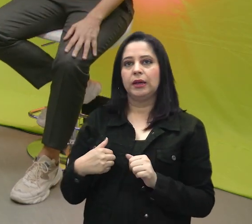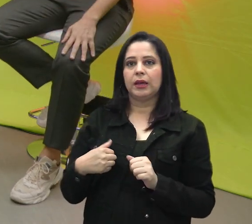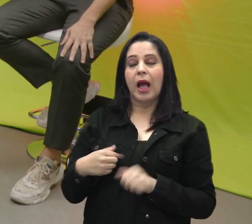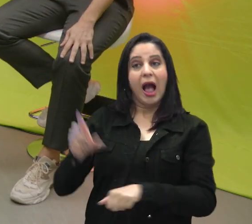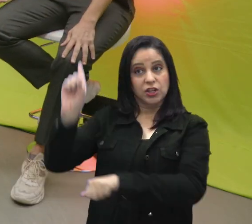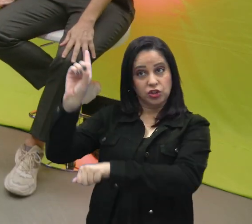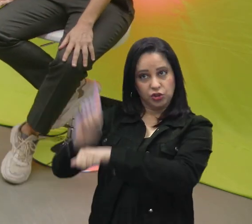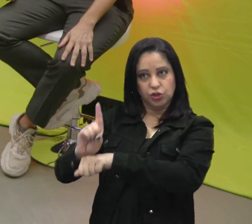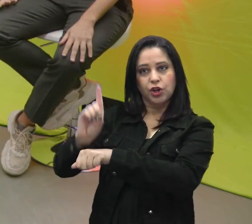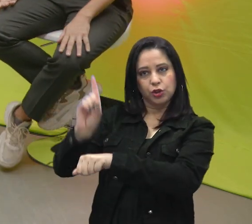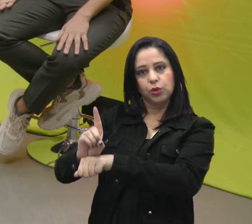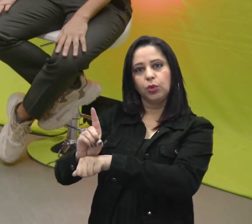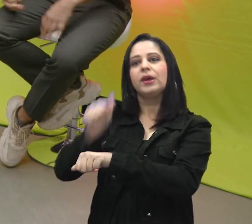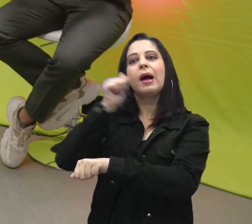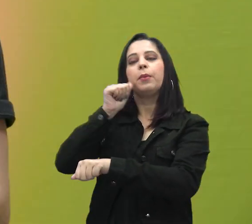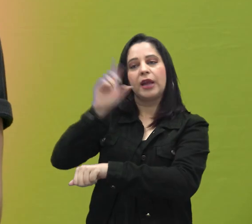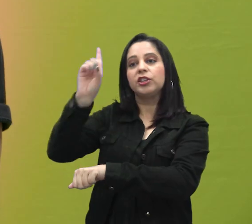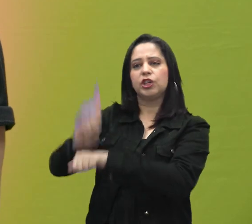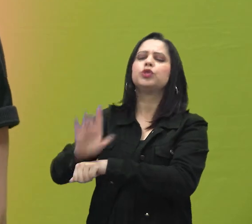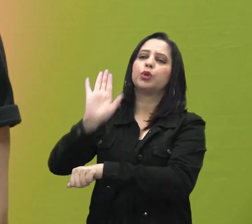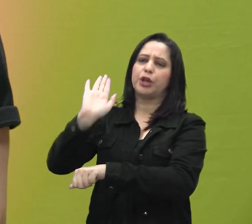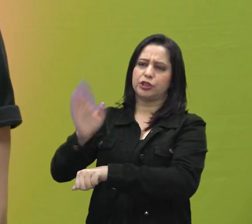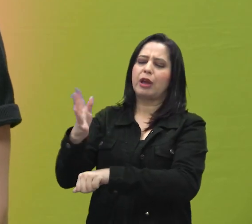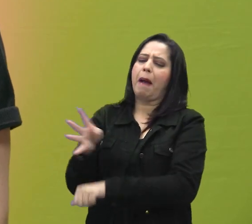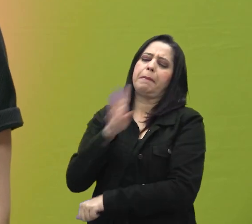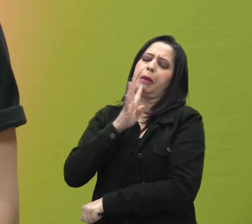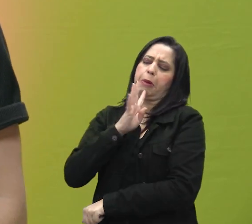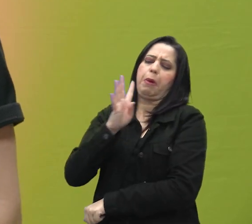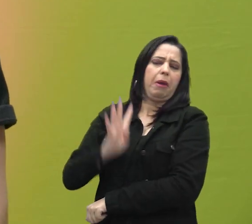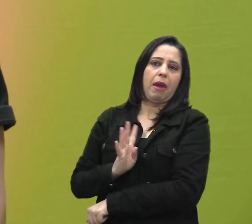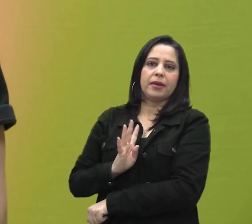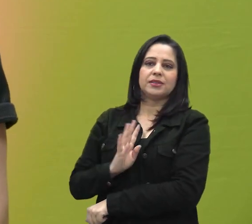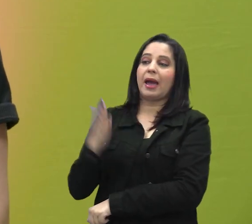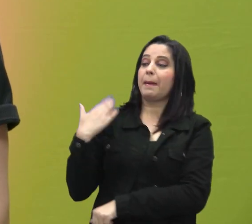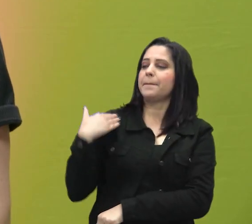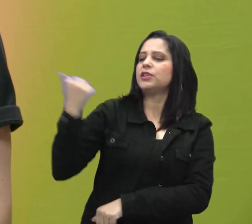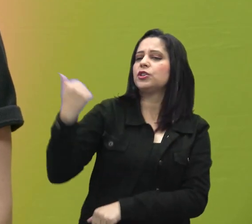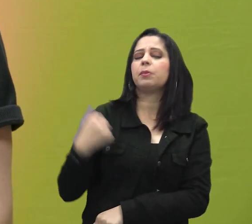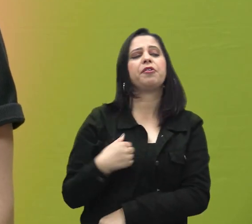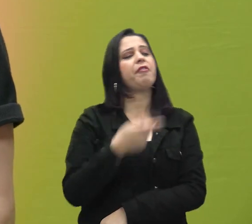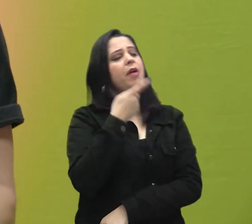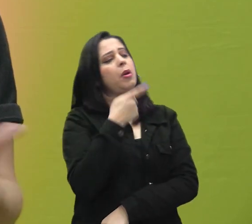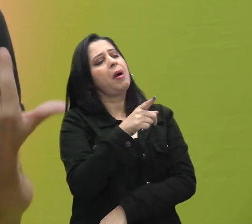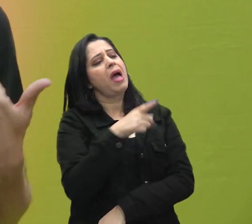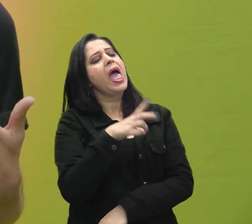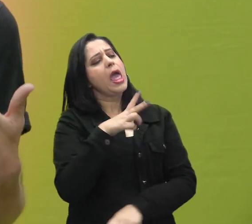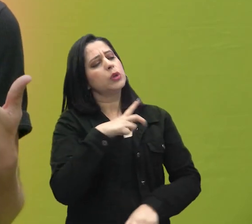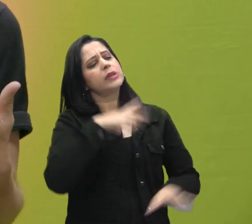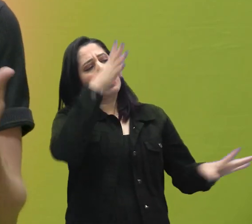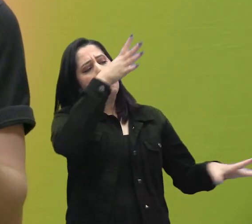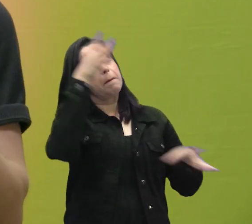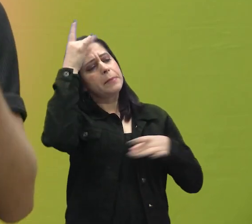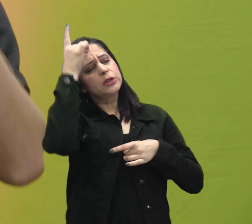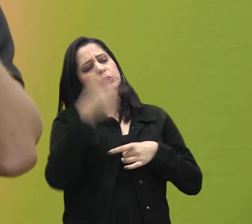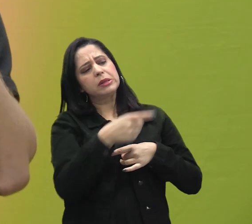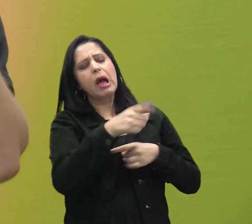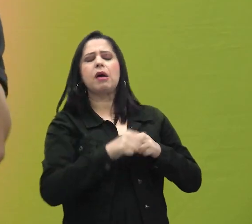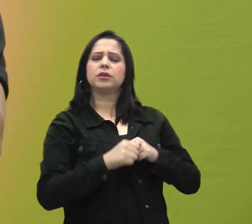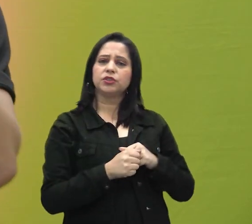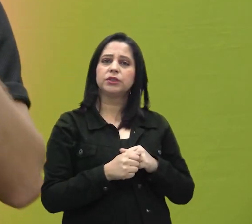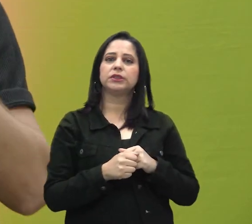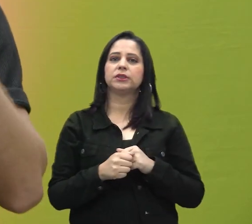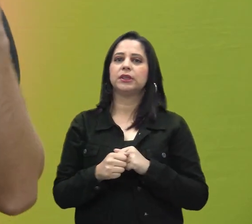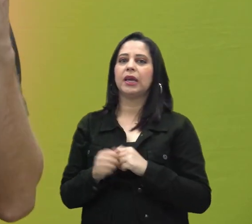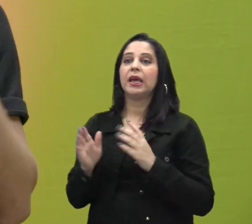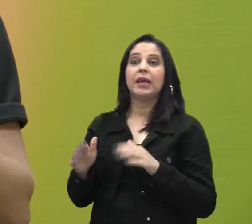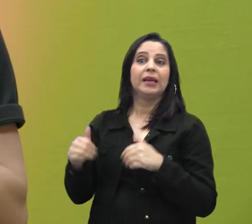convidado pela diretora do filme, que já me conhecia o meu trabalho. Falou, Tom, acho que eu tenho um personagem pra você. E daí o personagem que eu me dar não caía